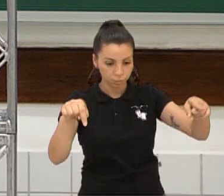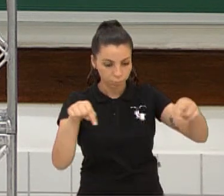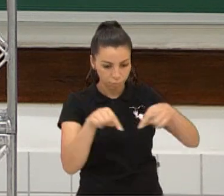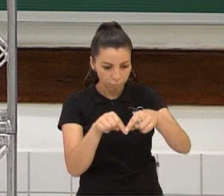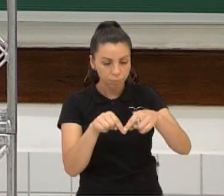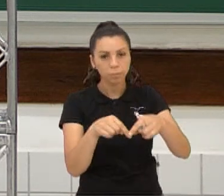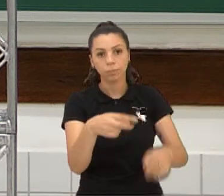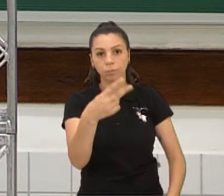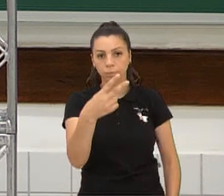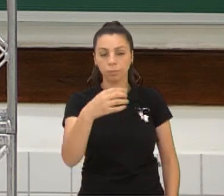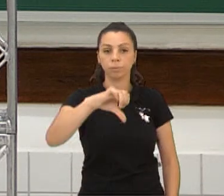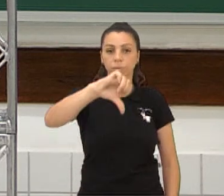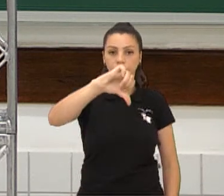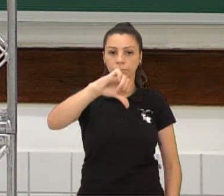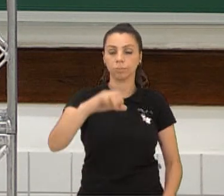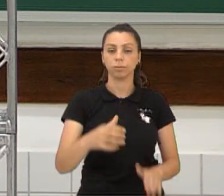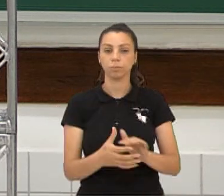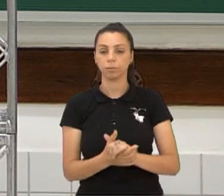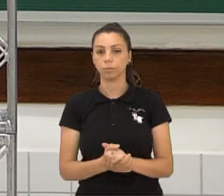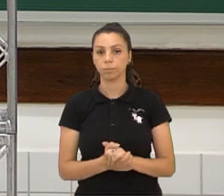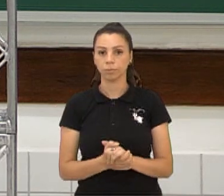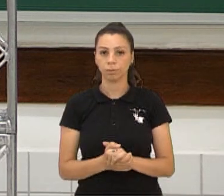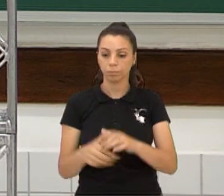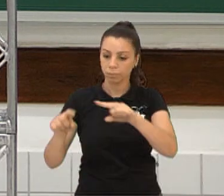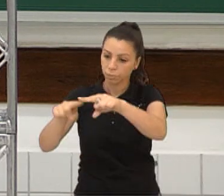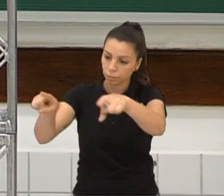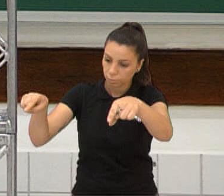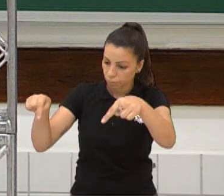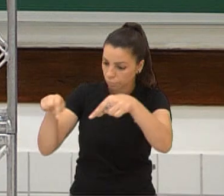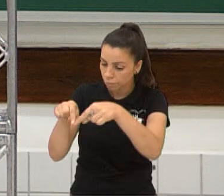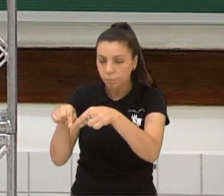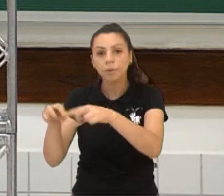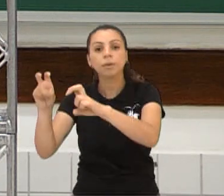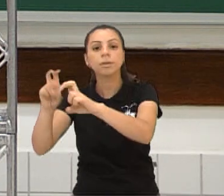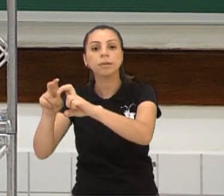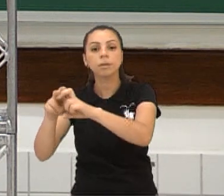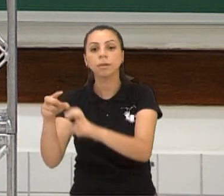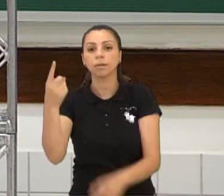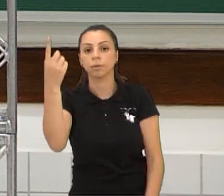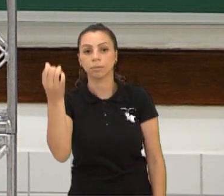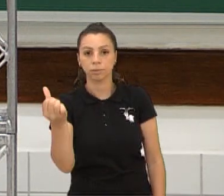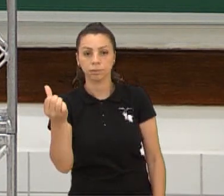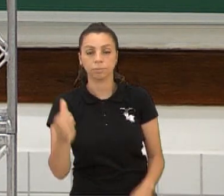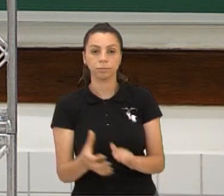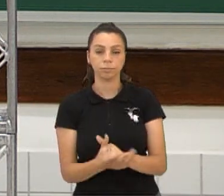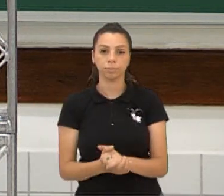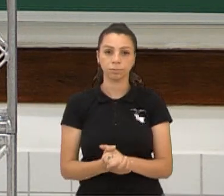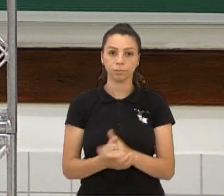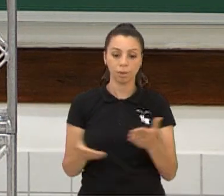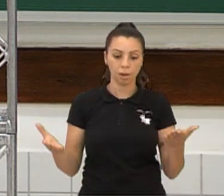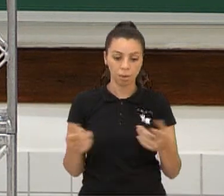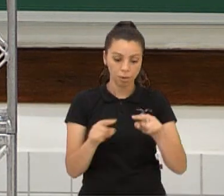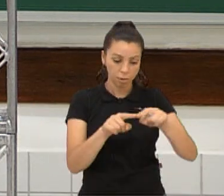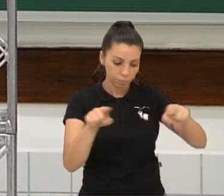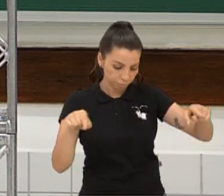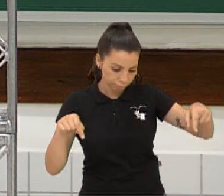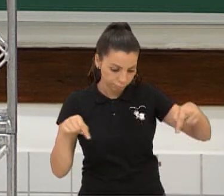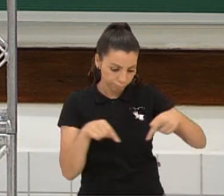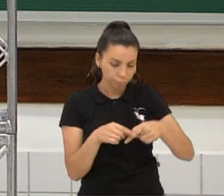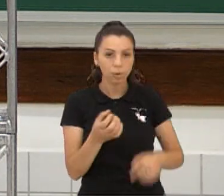deu 9. A sala deu 16. E agora a cozinha